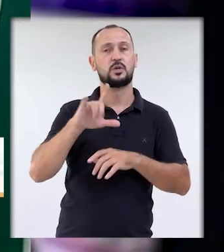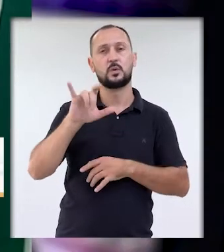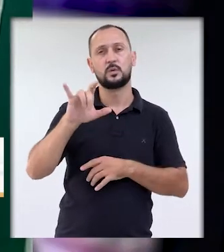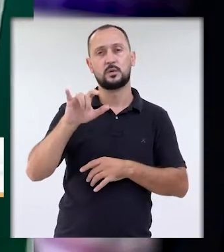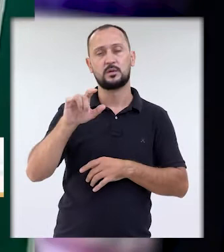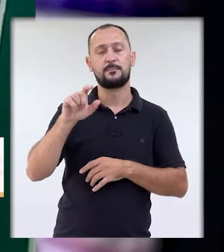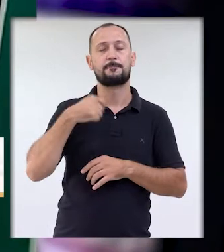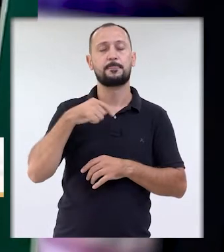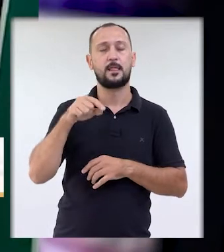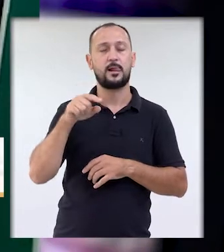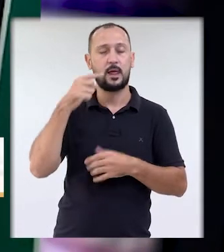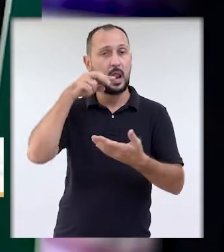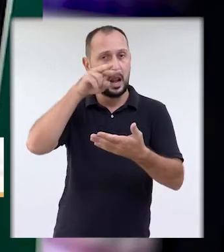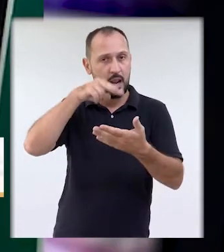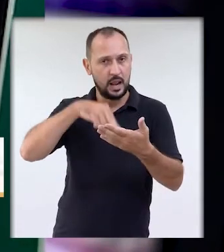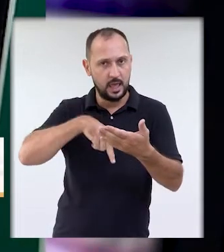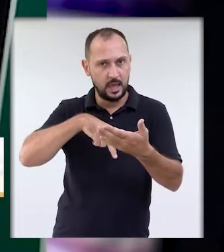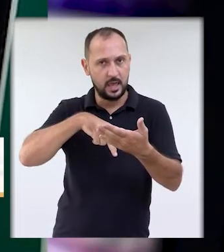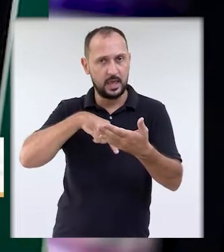Instagram,